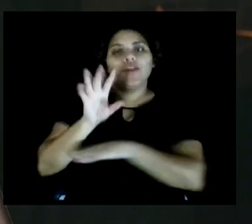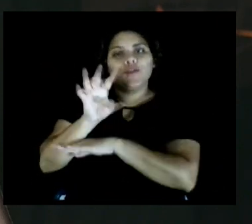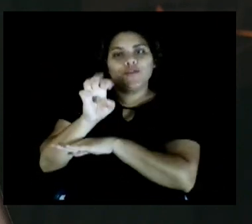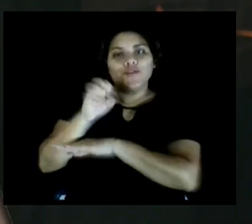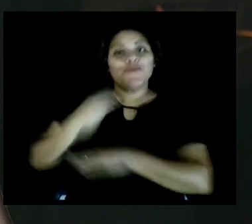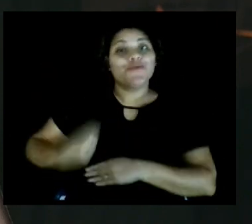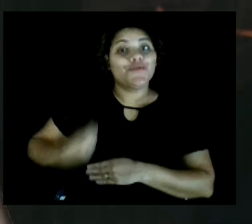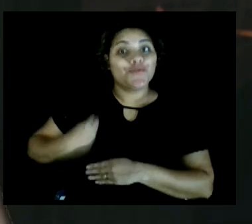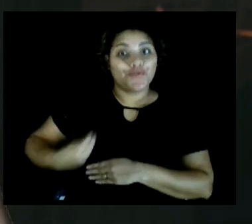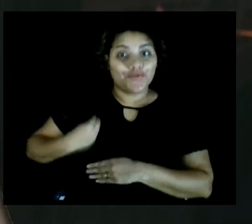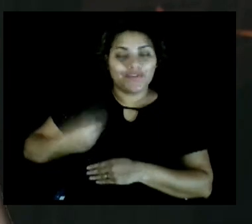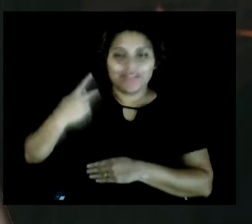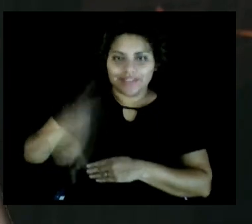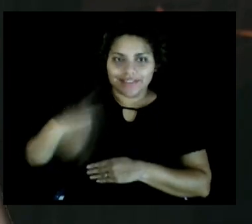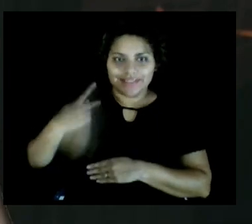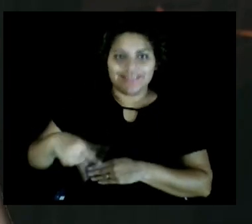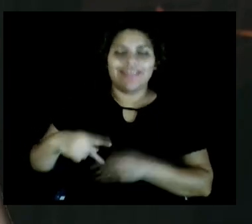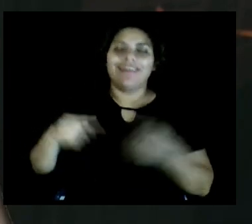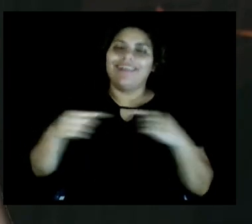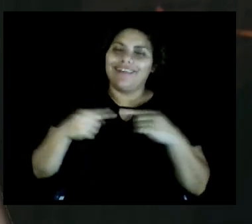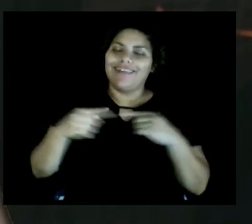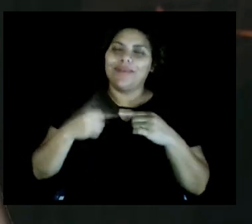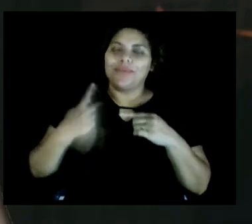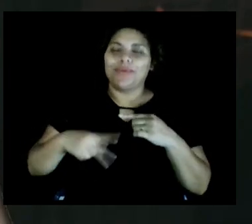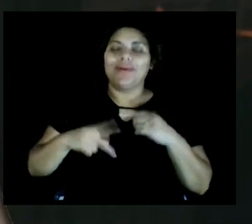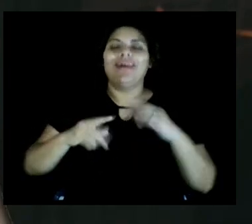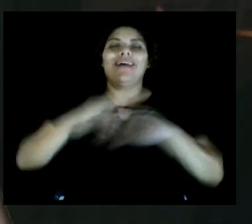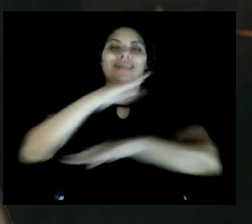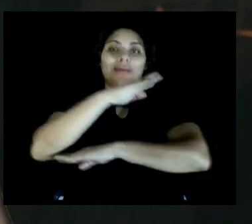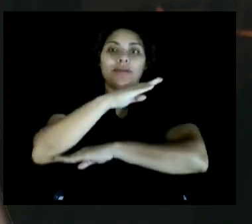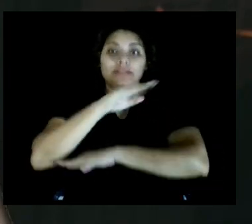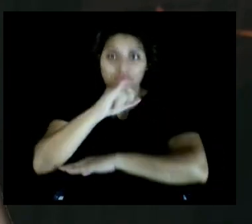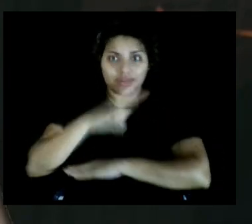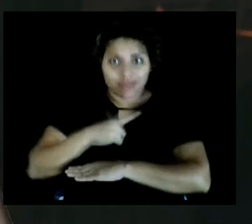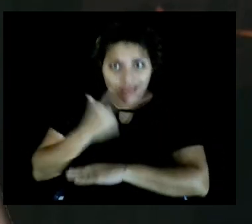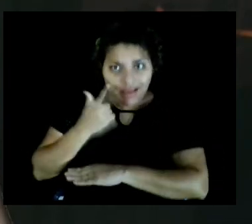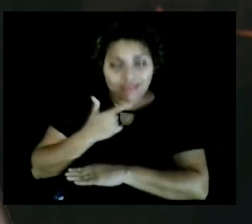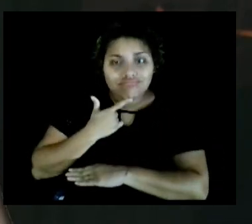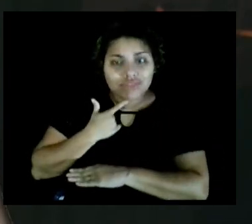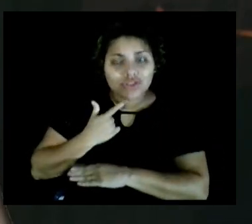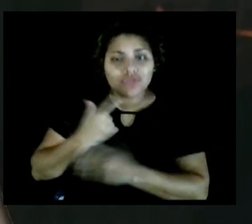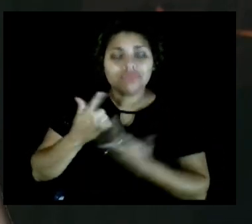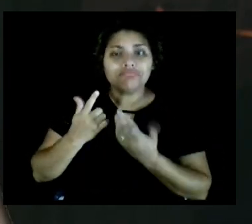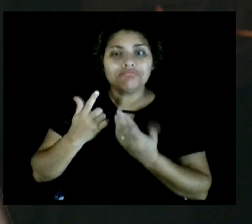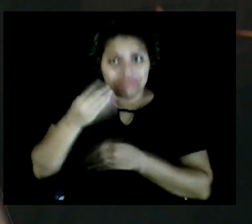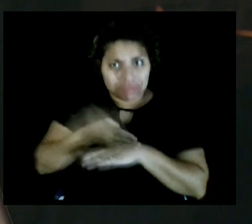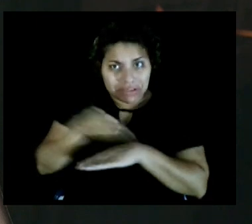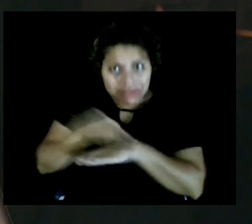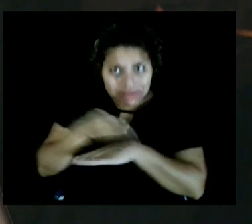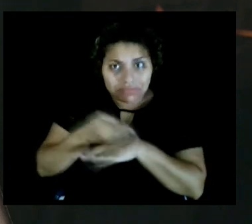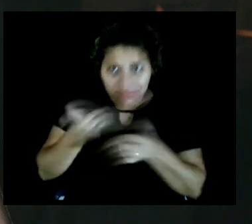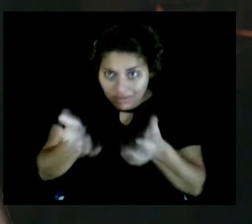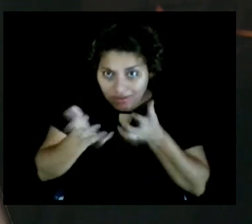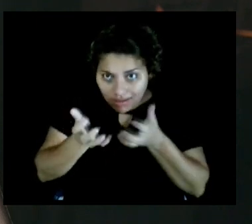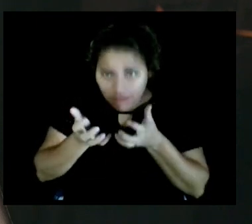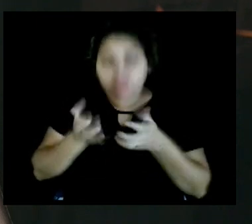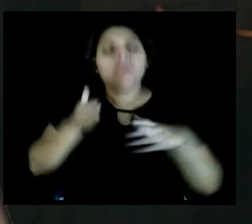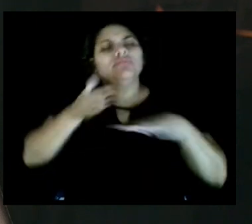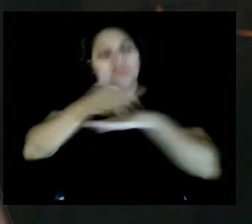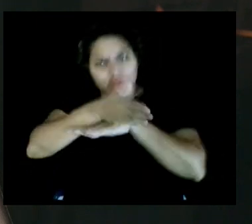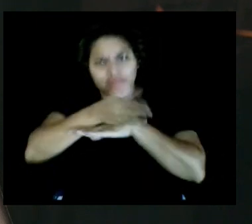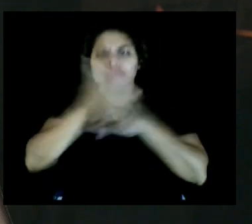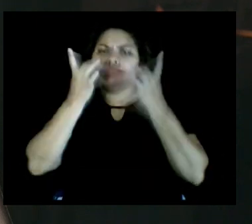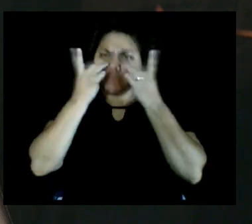Campinas. Você pode participar presencialmente também, se você quiser, pode ir até o plenário do Legislativo. A entrada é na Avenida